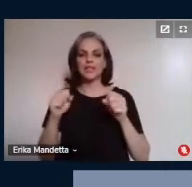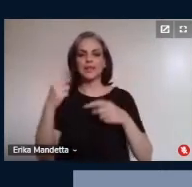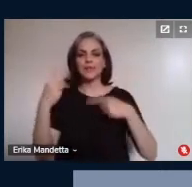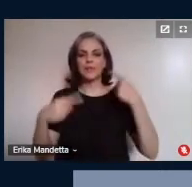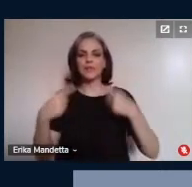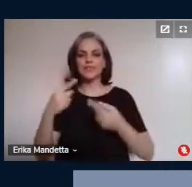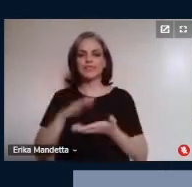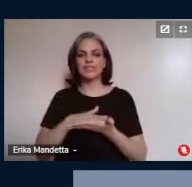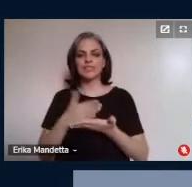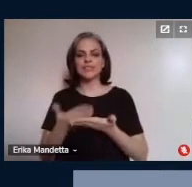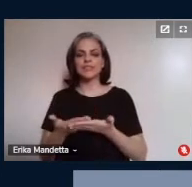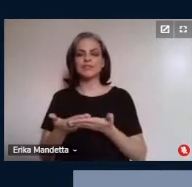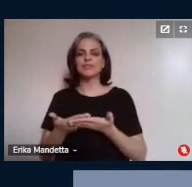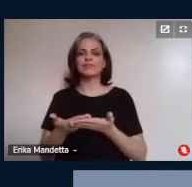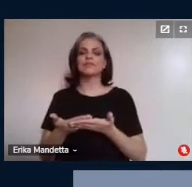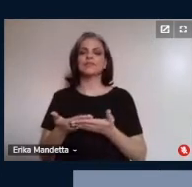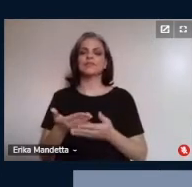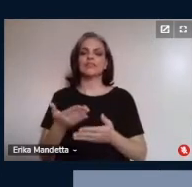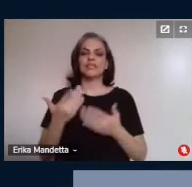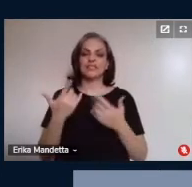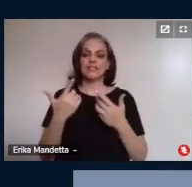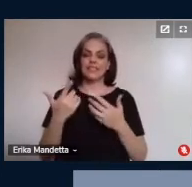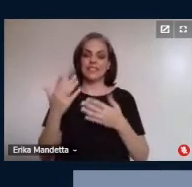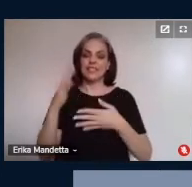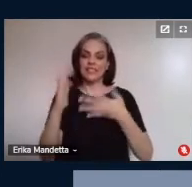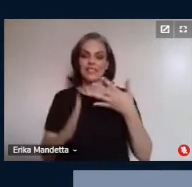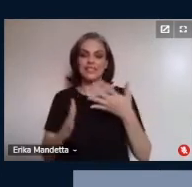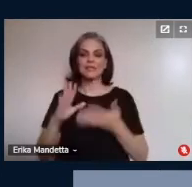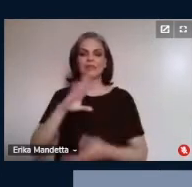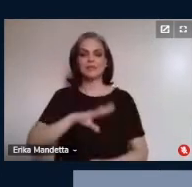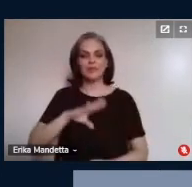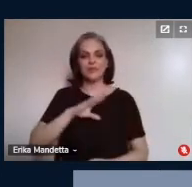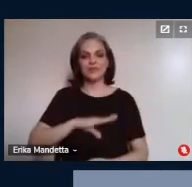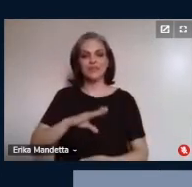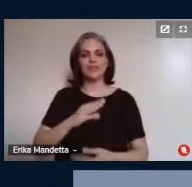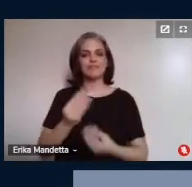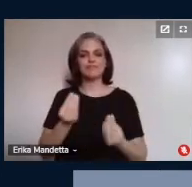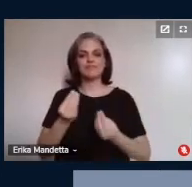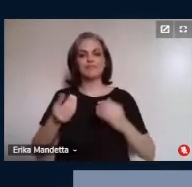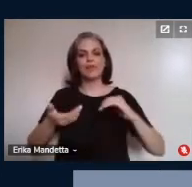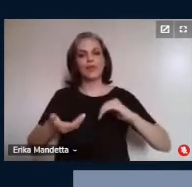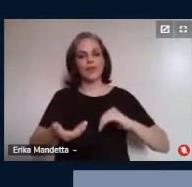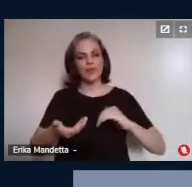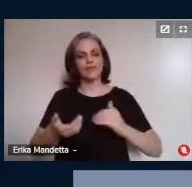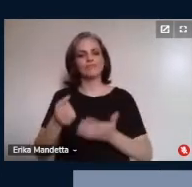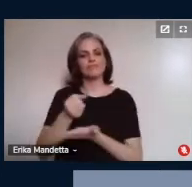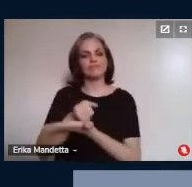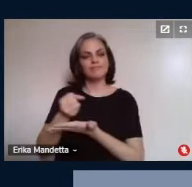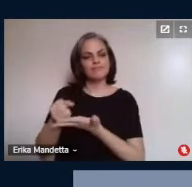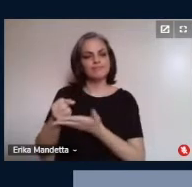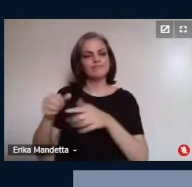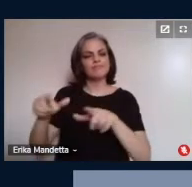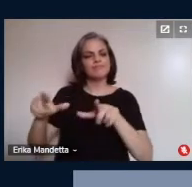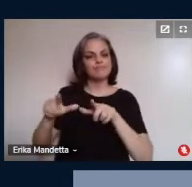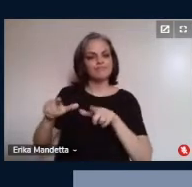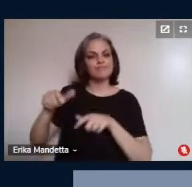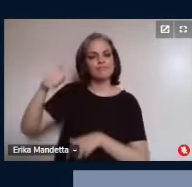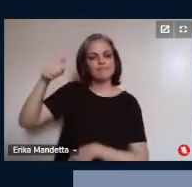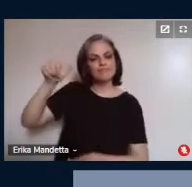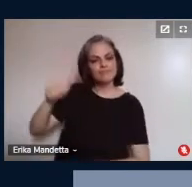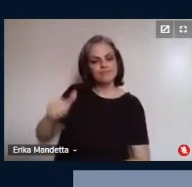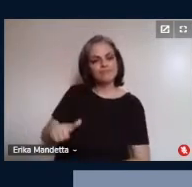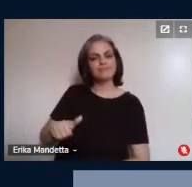Interpretação do Par Libras Português no Congresso Nacional, Contratação, Certificação e